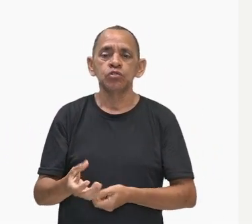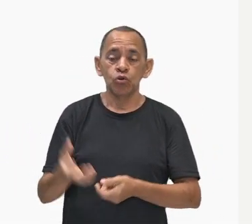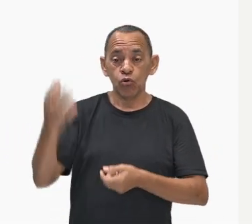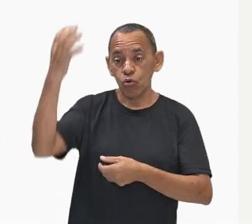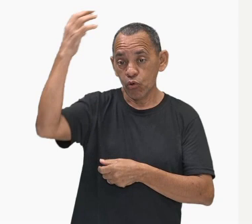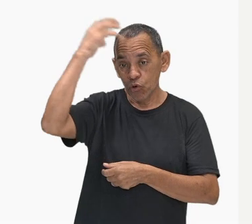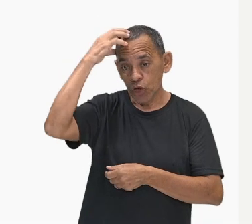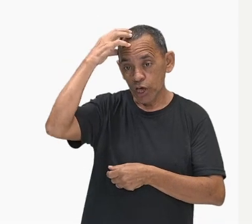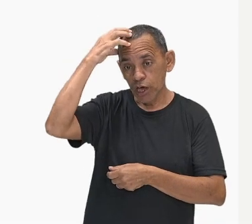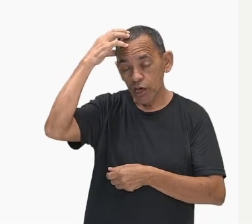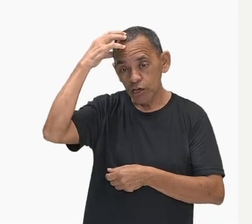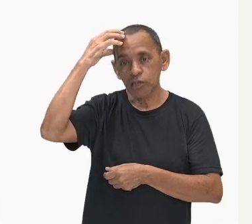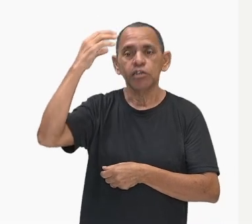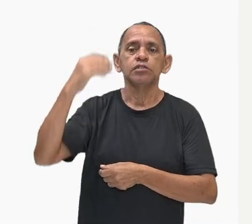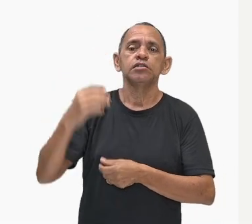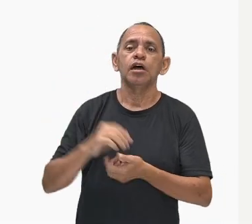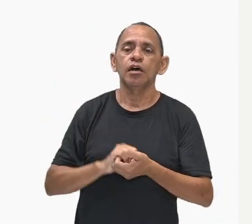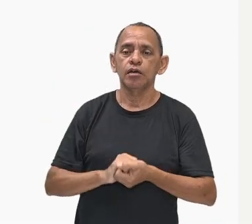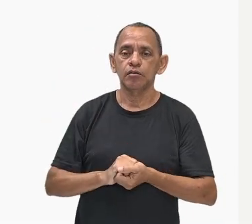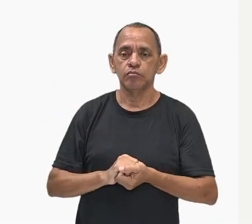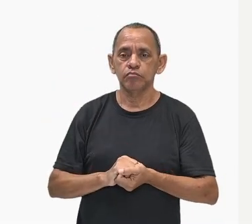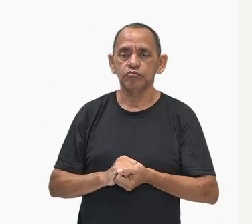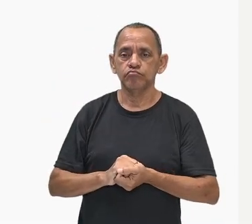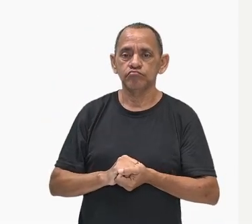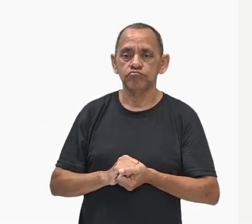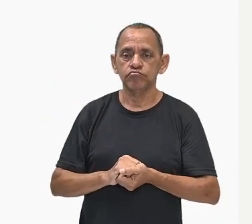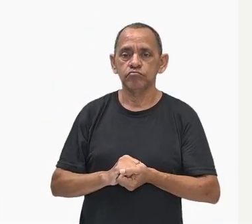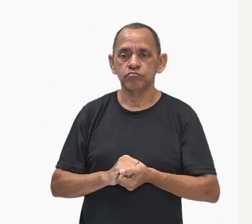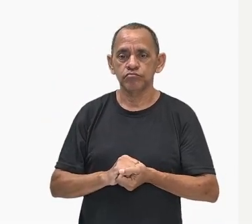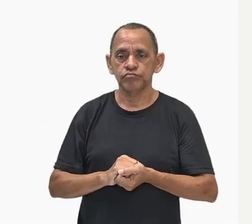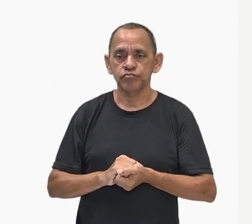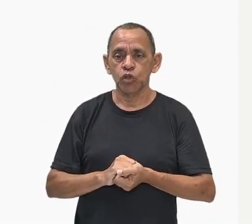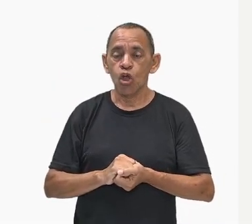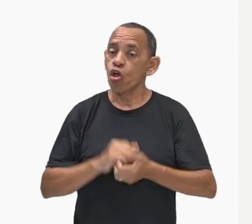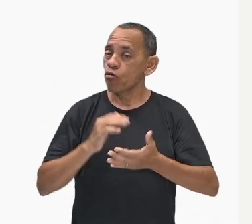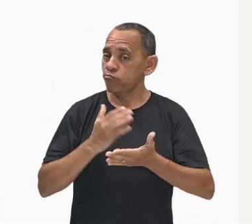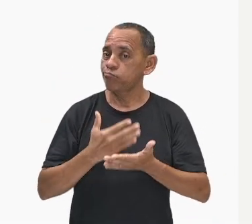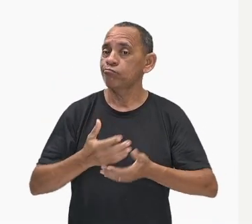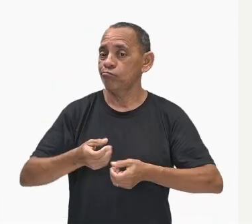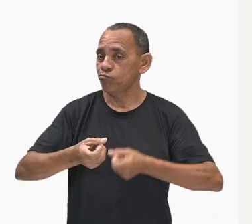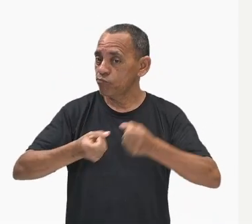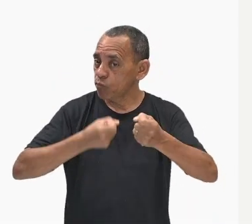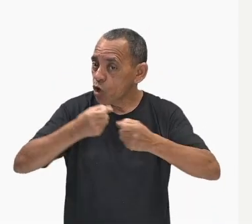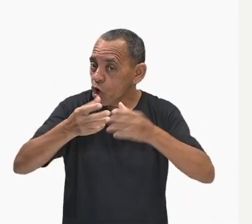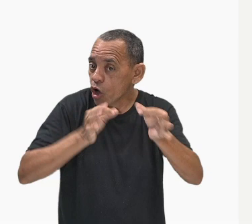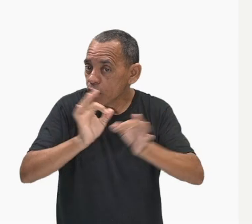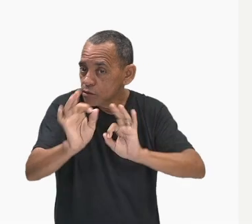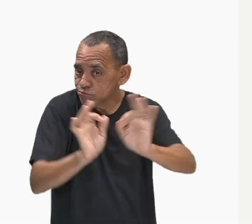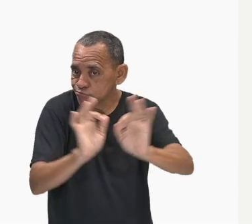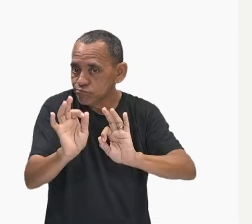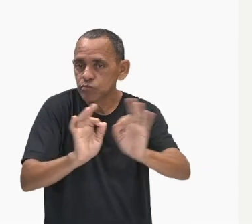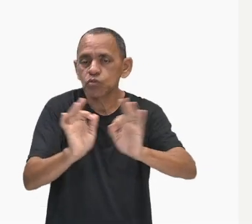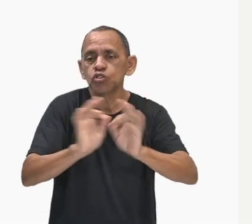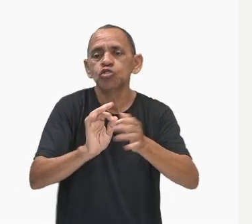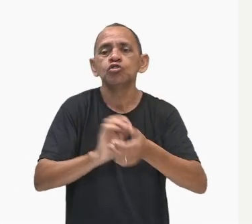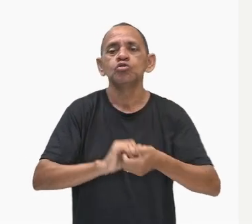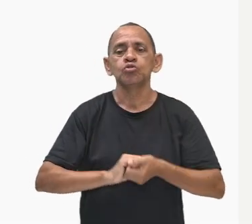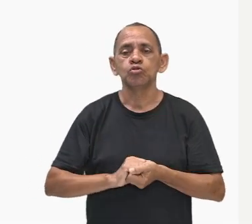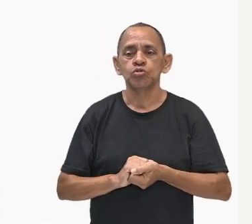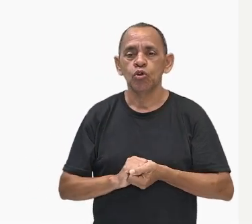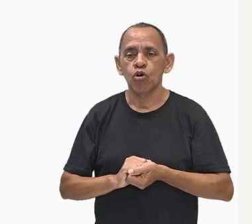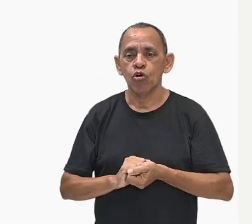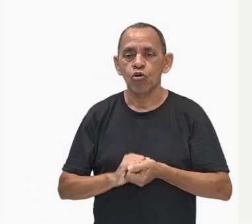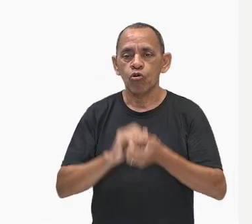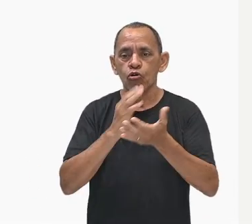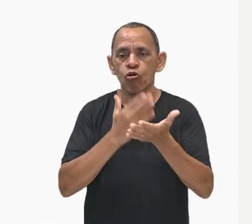radical puritano, organizou um exército burguês e defendeu o parlamento contra as investidas de Carlos I.